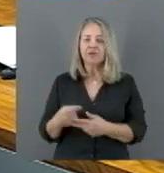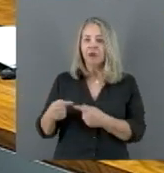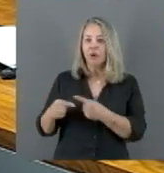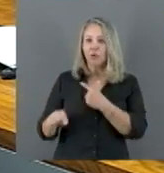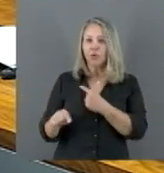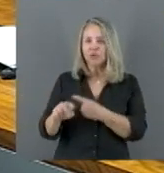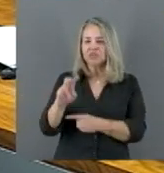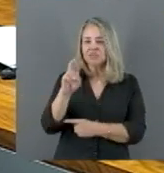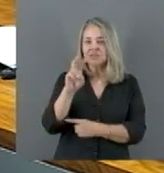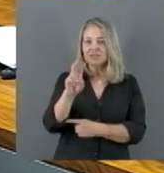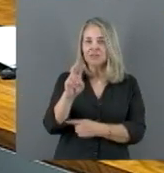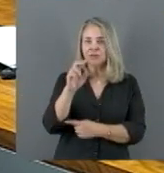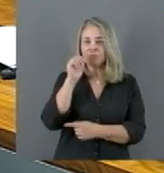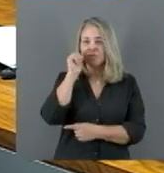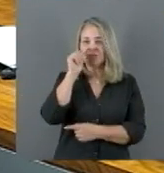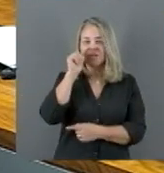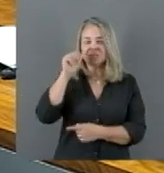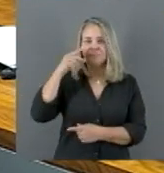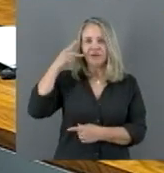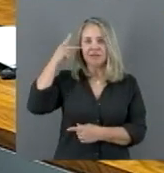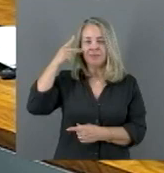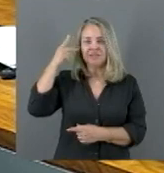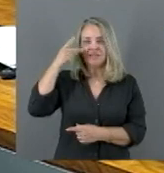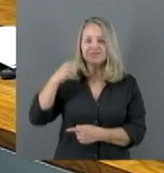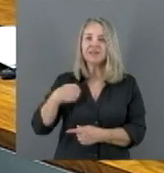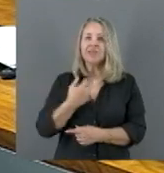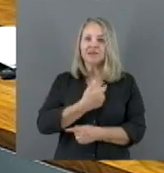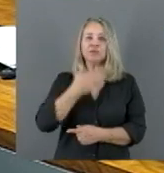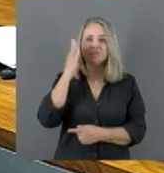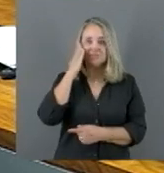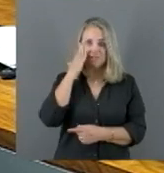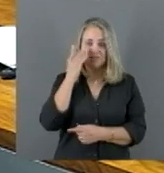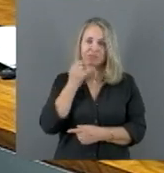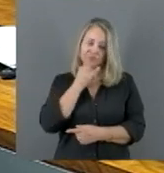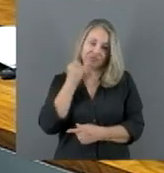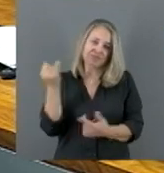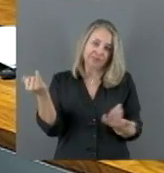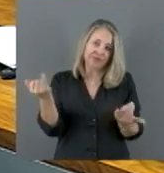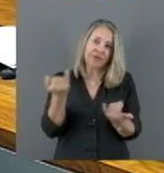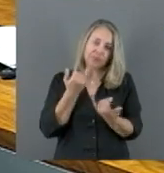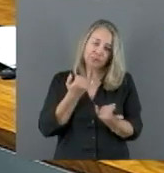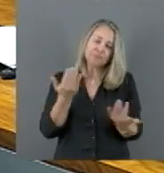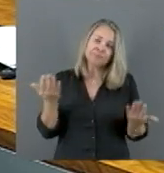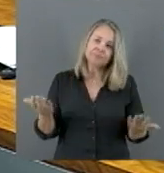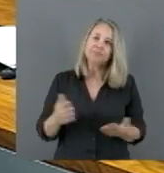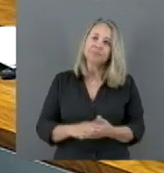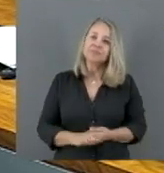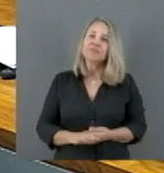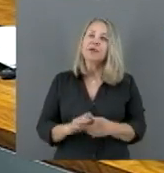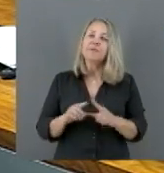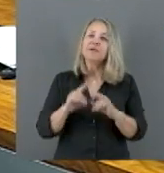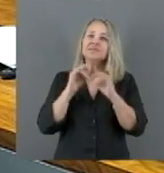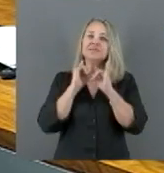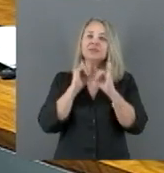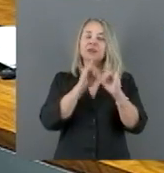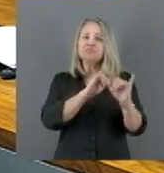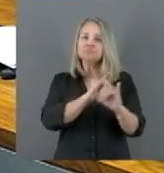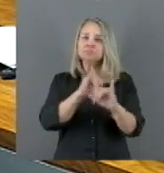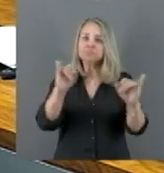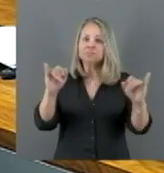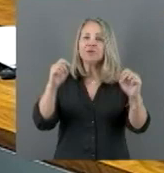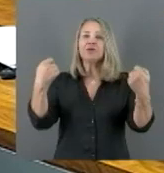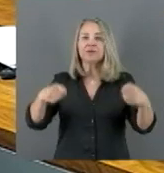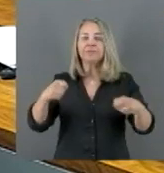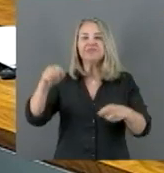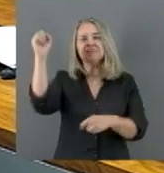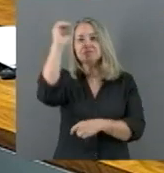5 parlamentares, pelo que nós aqui entendemos, na sua fala, rápida, objetiva, mas fazendo uma denúncia que o Brasil tem que